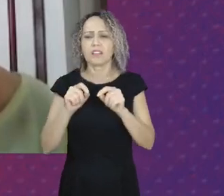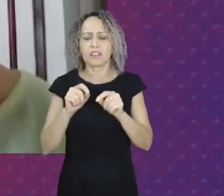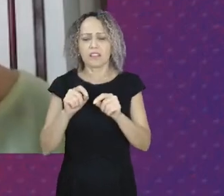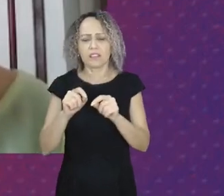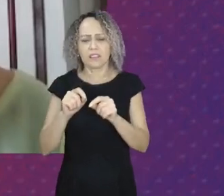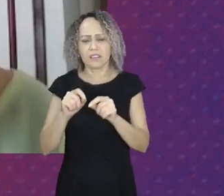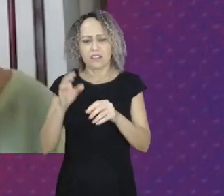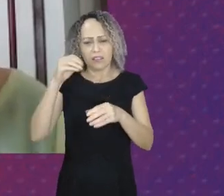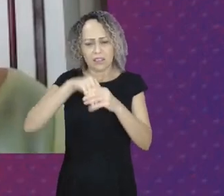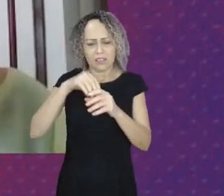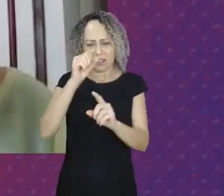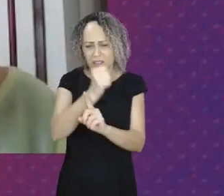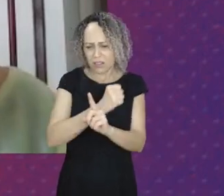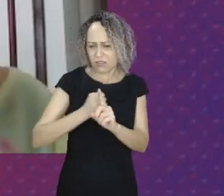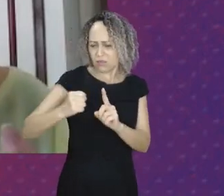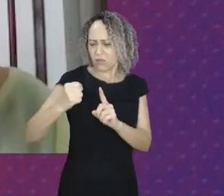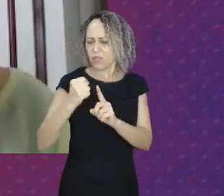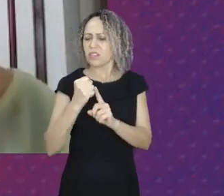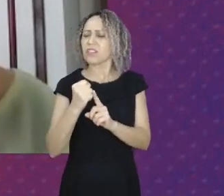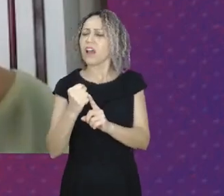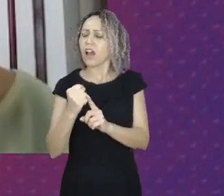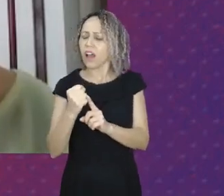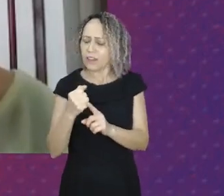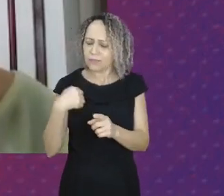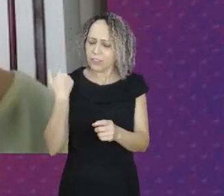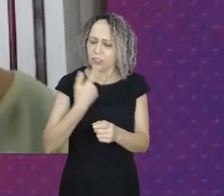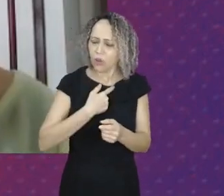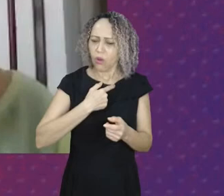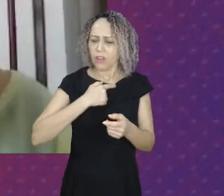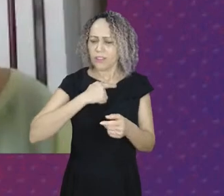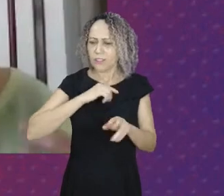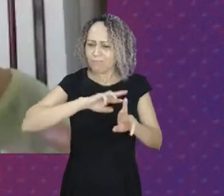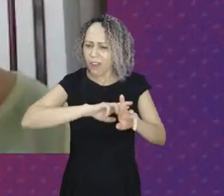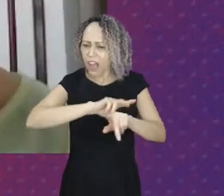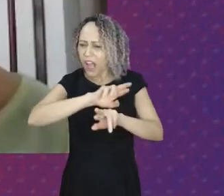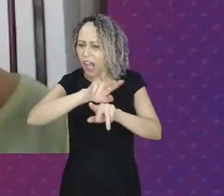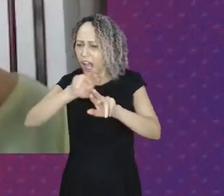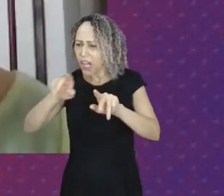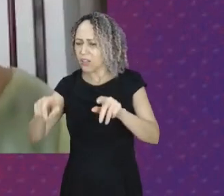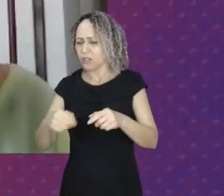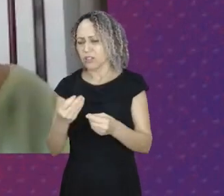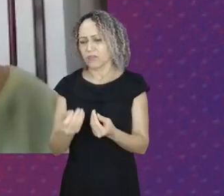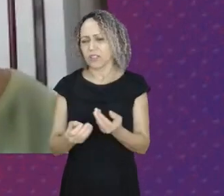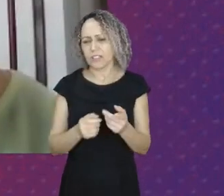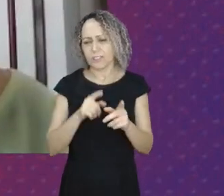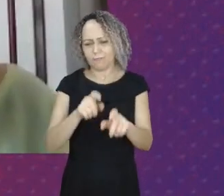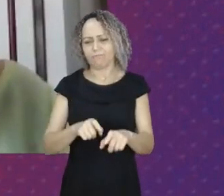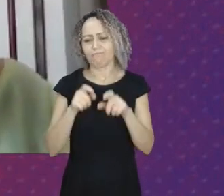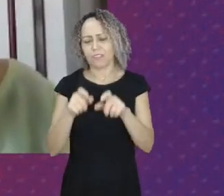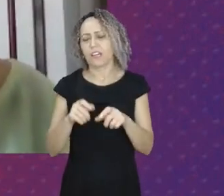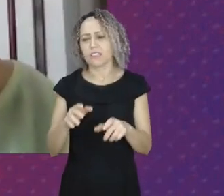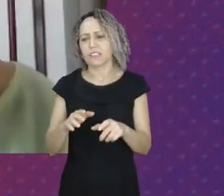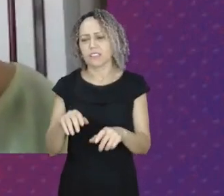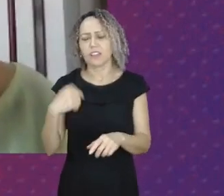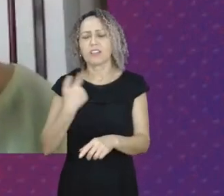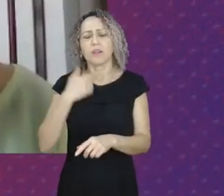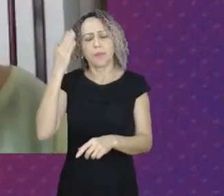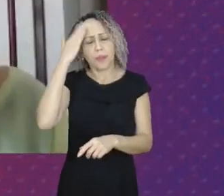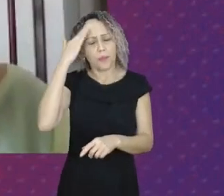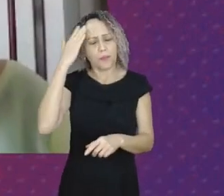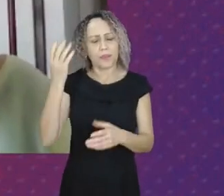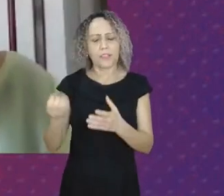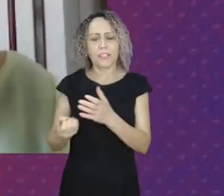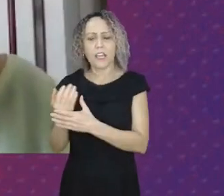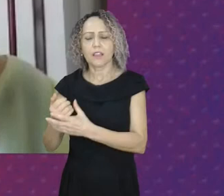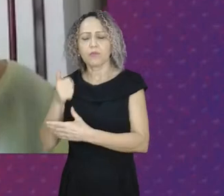nossa agrobiodiversidade. Aquilo que nós chamamos de bens comuns, que historicamente vem sendo construído pelas